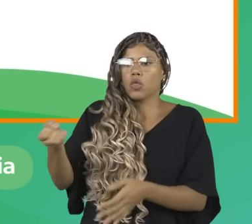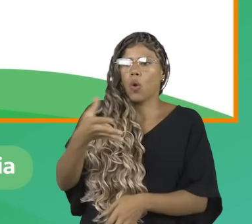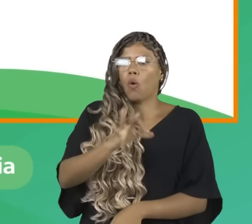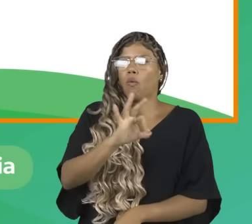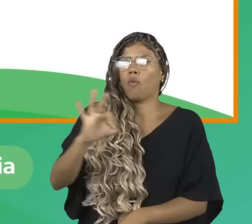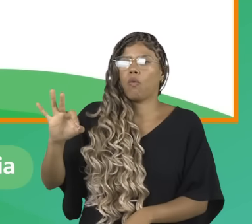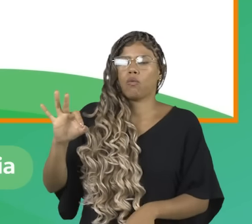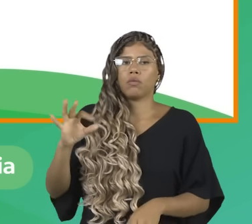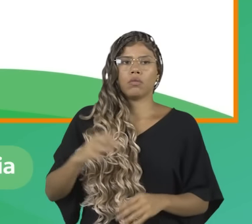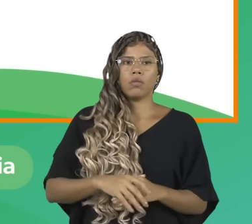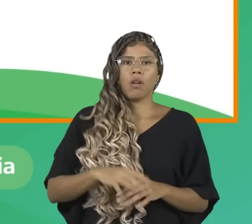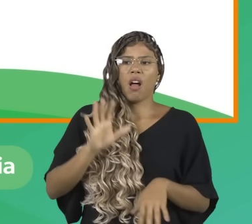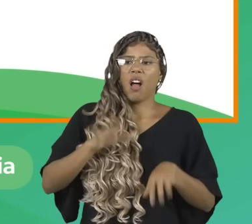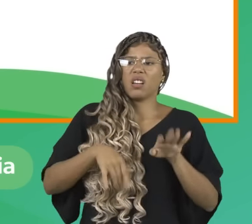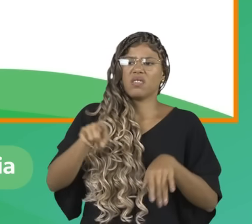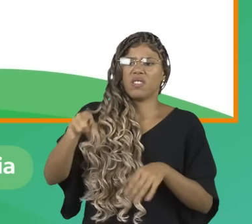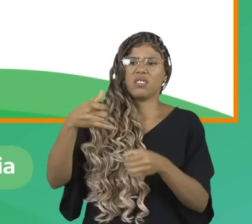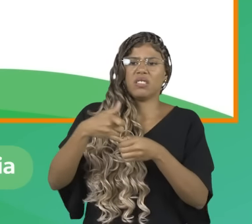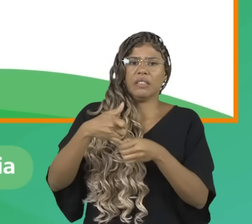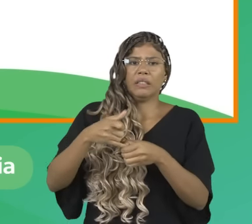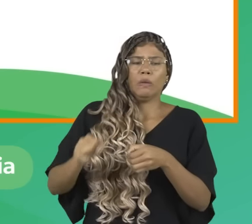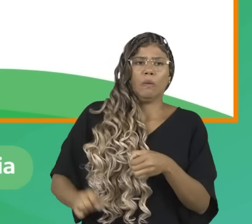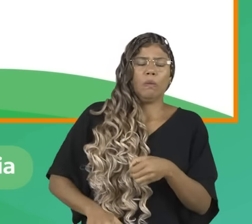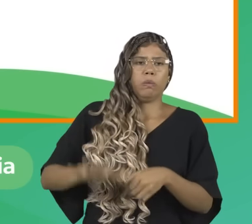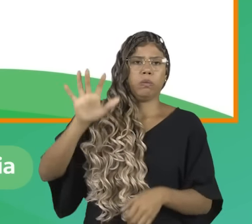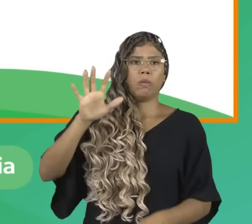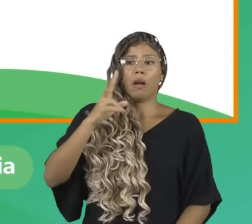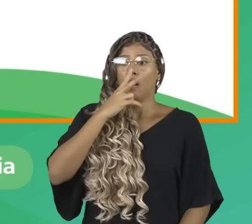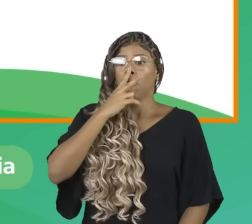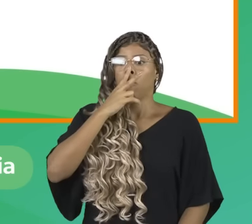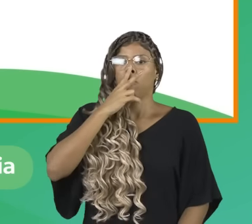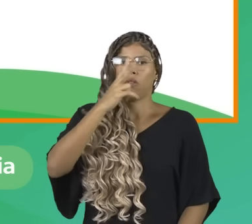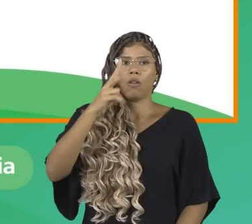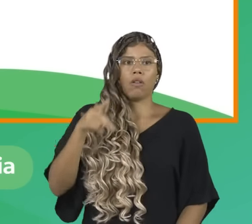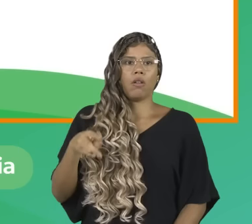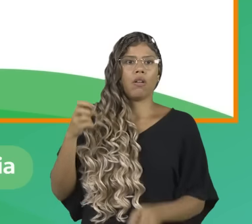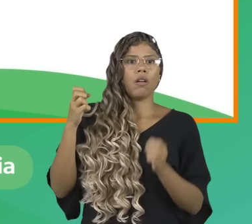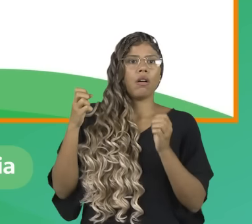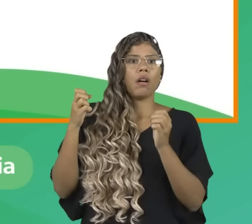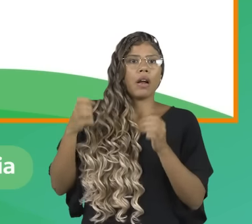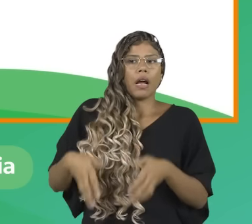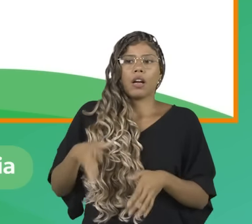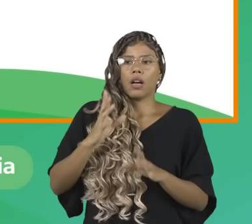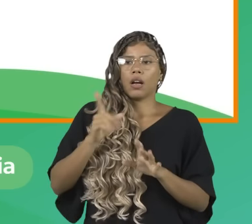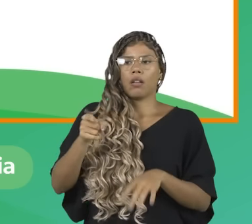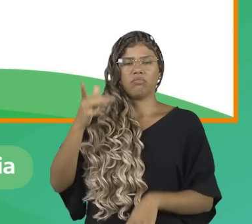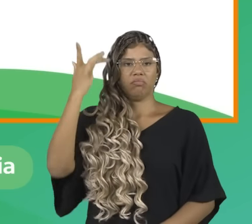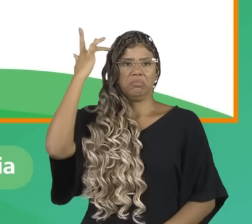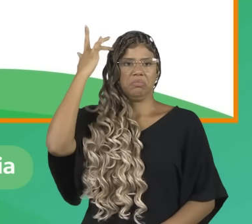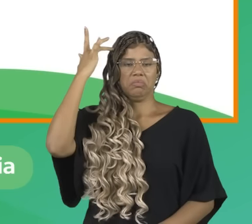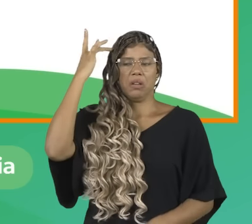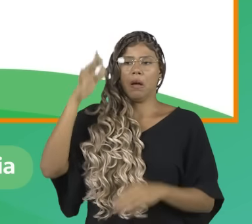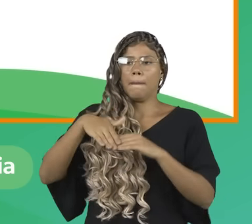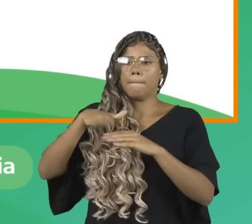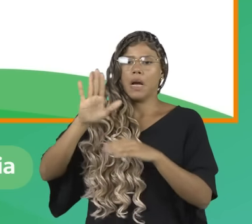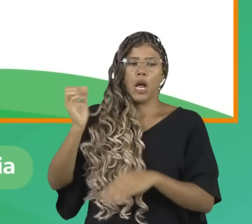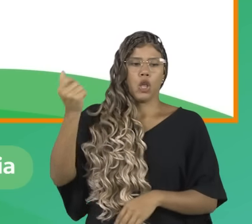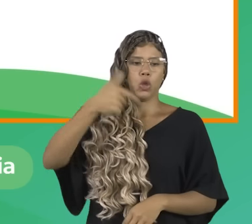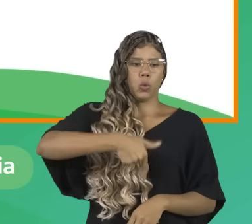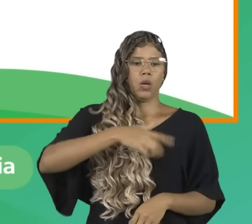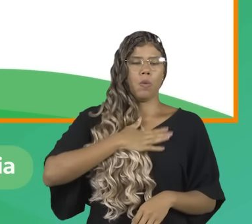anterior, simplesmente pela forma que ele tem, para ser mais moderno? Entende? Então, existe, para haver uma mudança